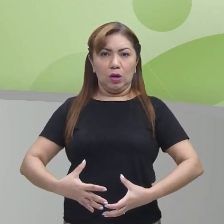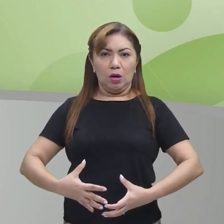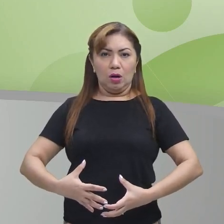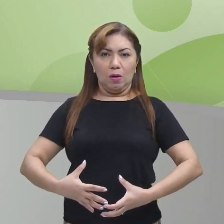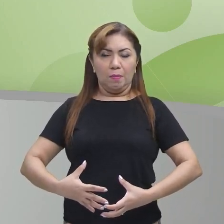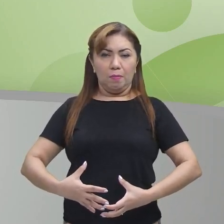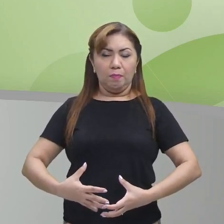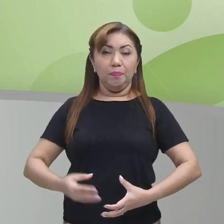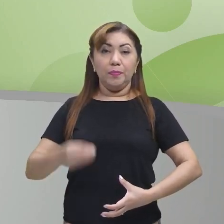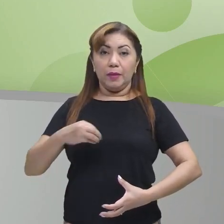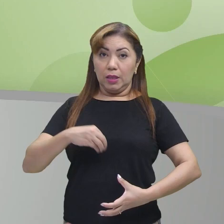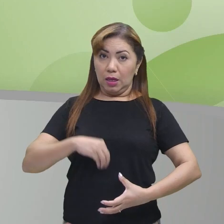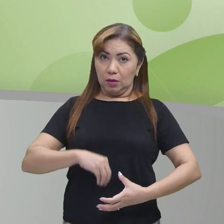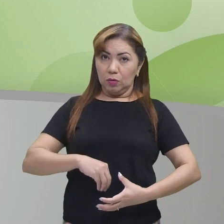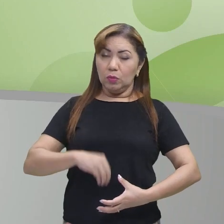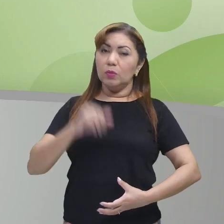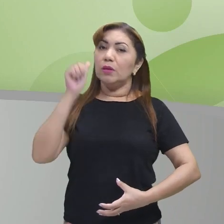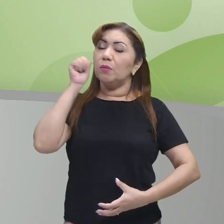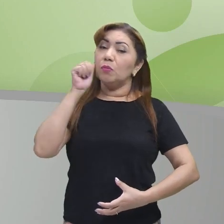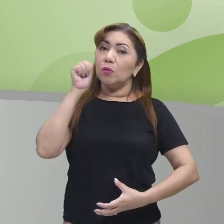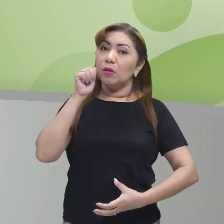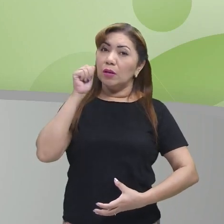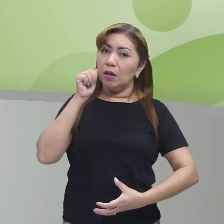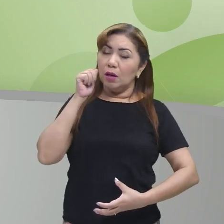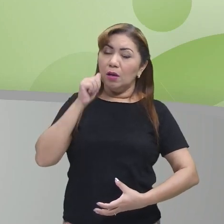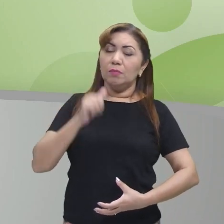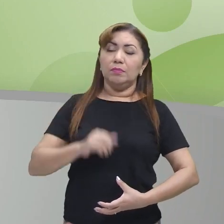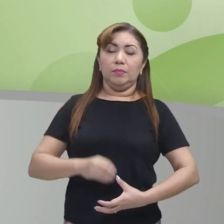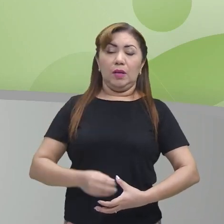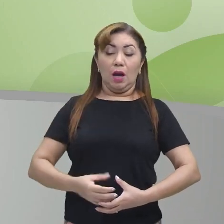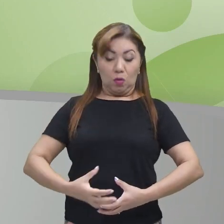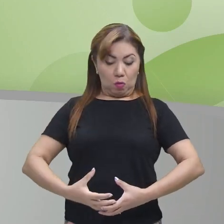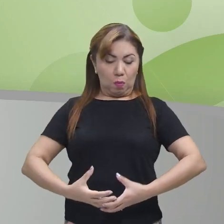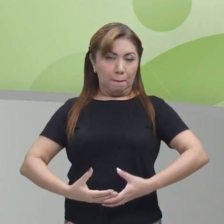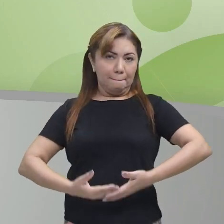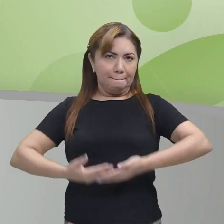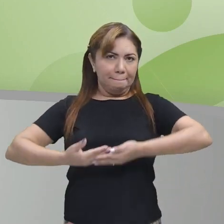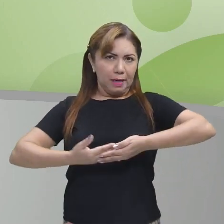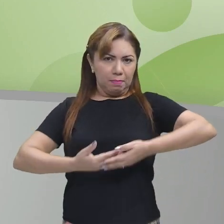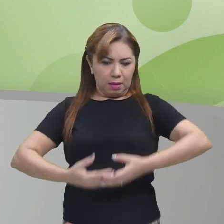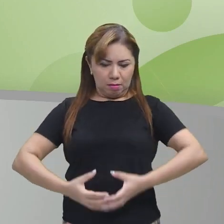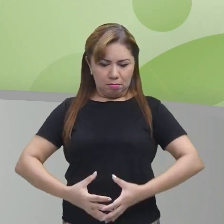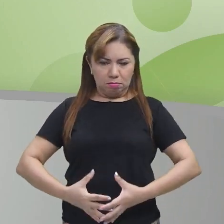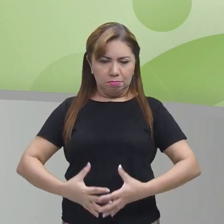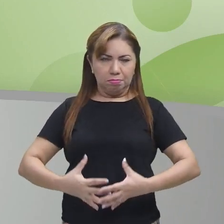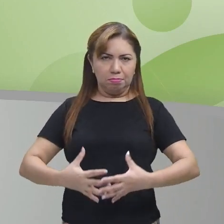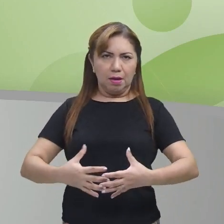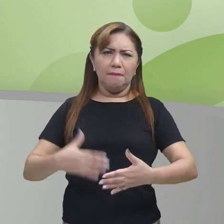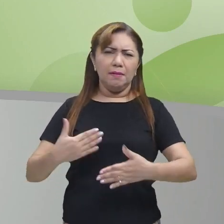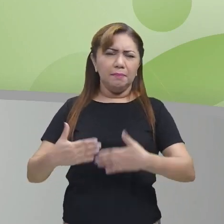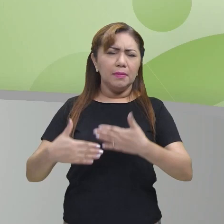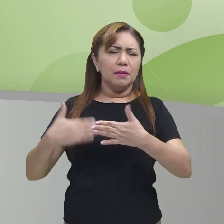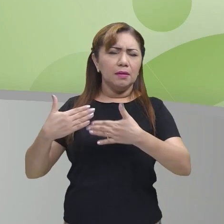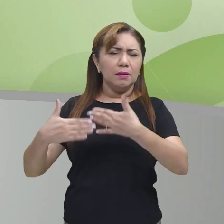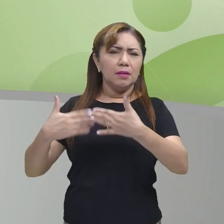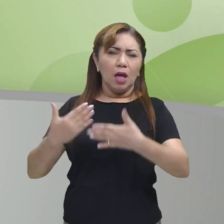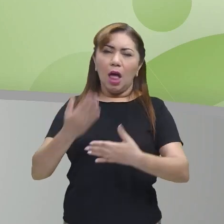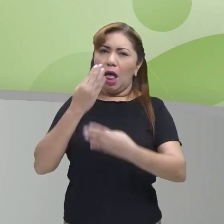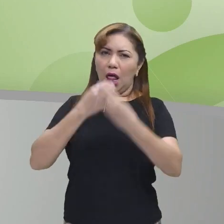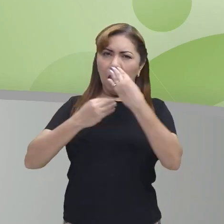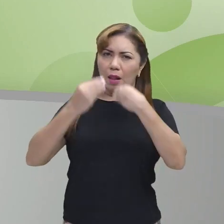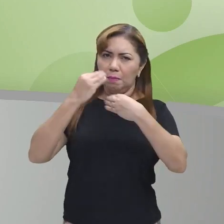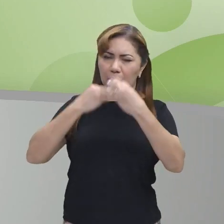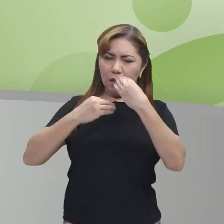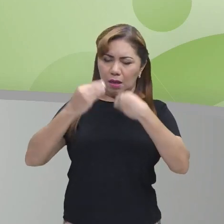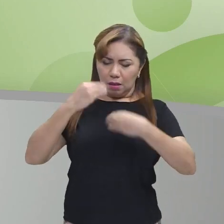dentro da mulher é que o bebê vai nascer. Ele vai passar por vários processos, vai ser alimentado dentro